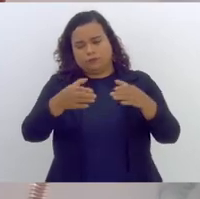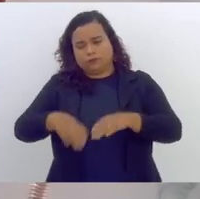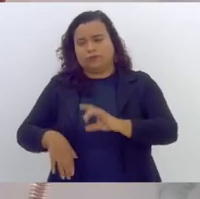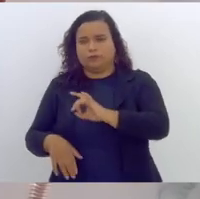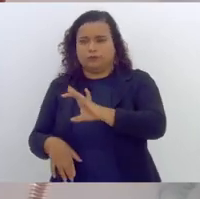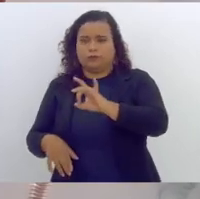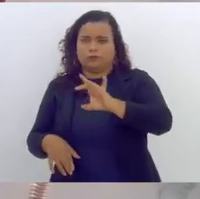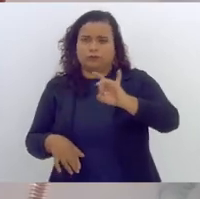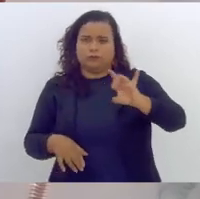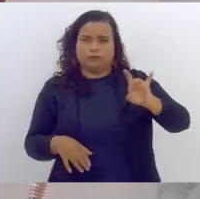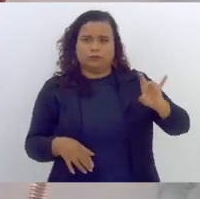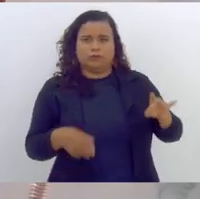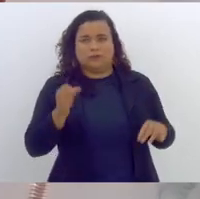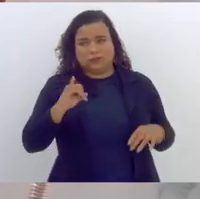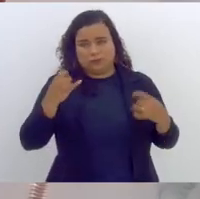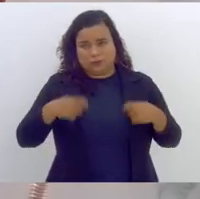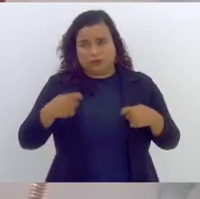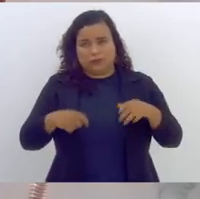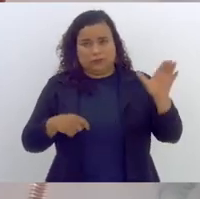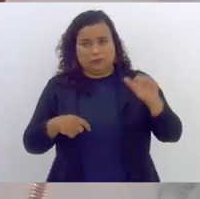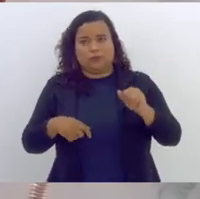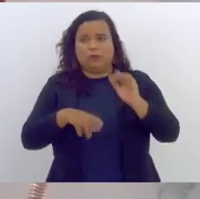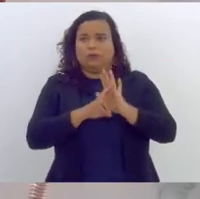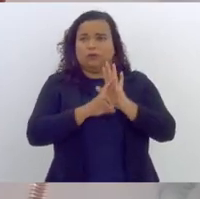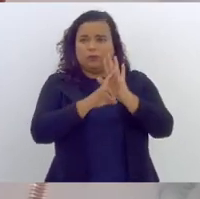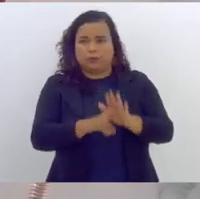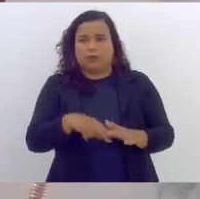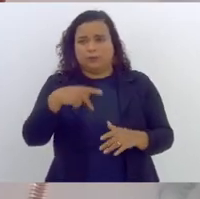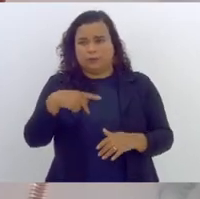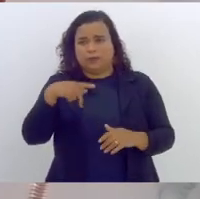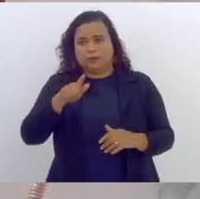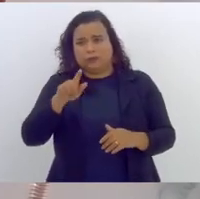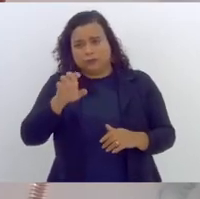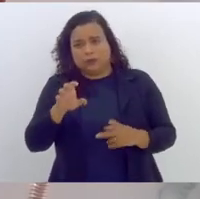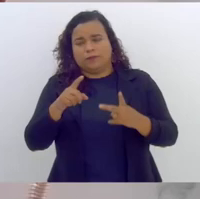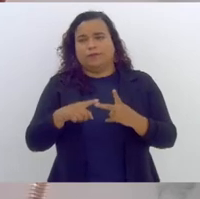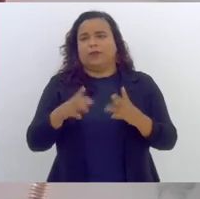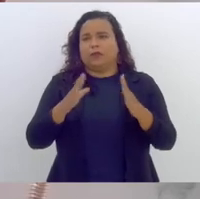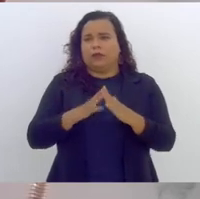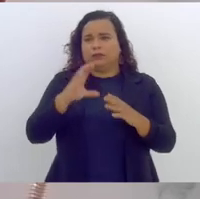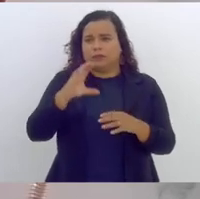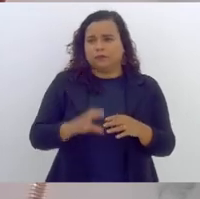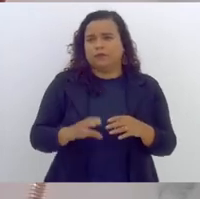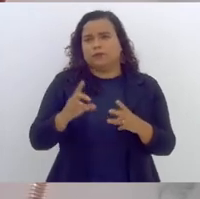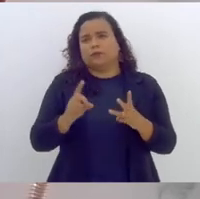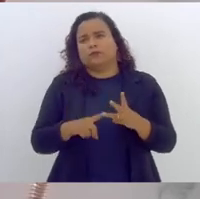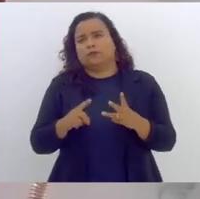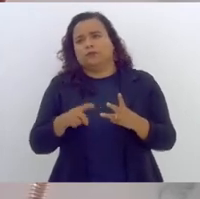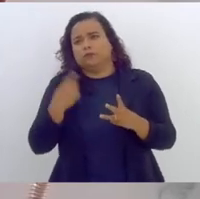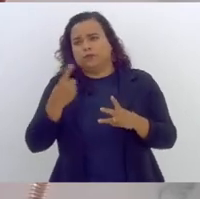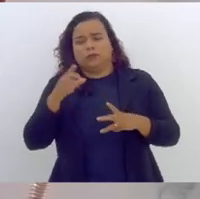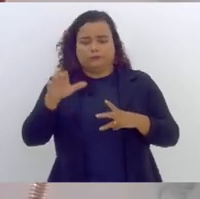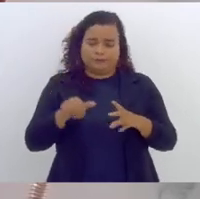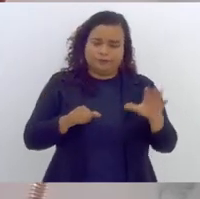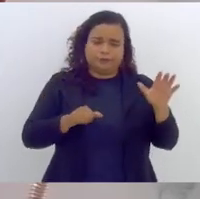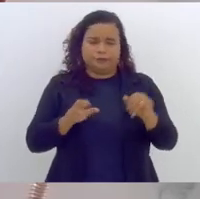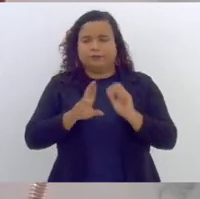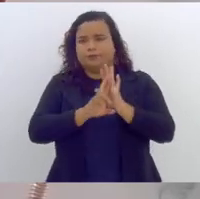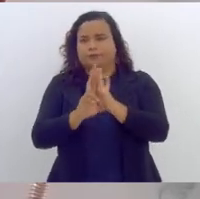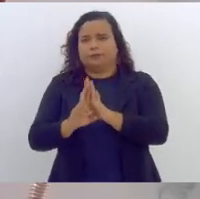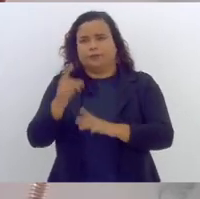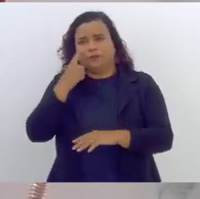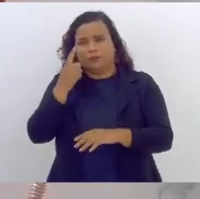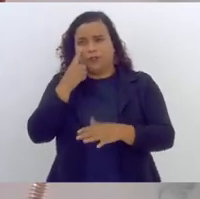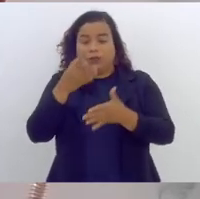E aí se for necessário chamar um representante da pge da casa civil Seja lá de onde for a gente possa estabelecer Quais são